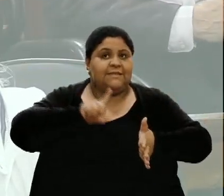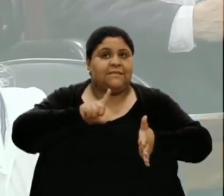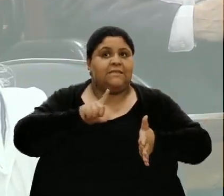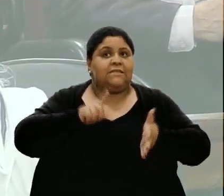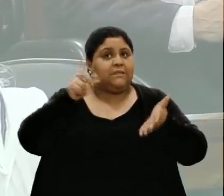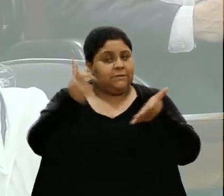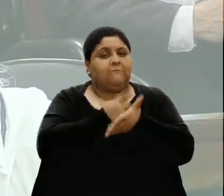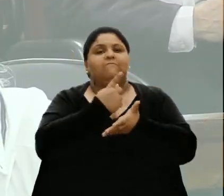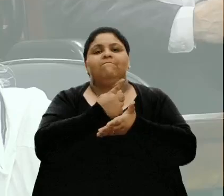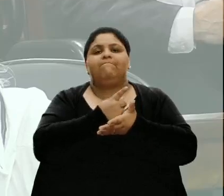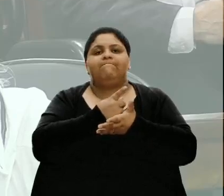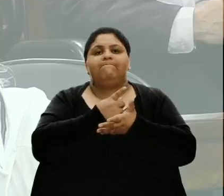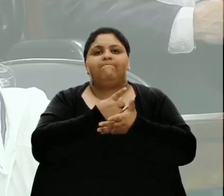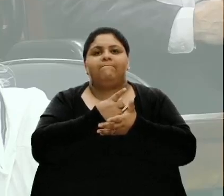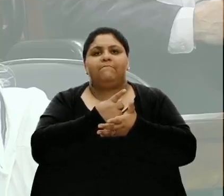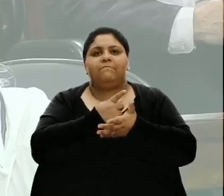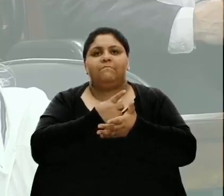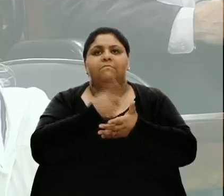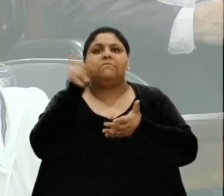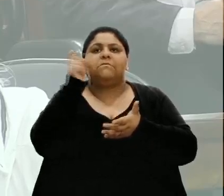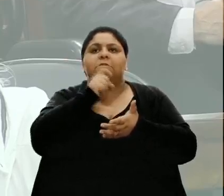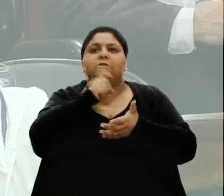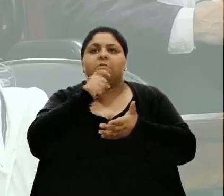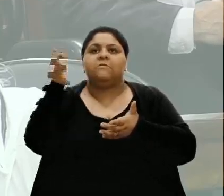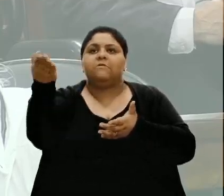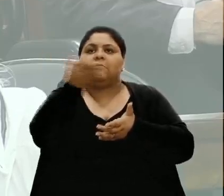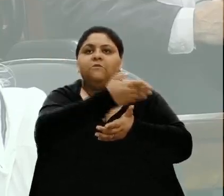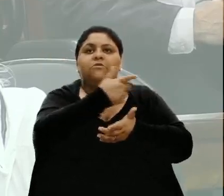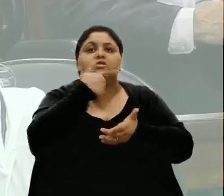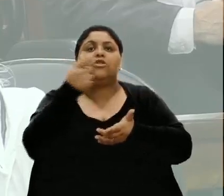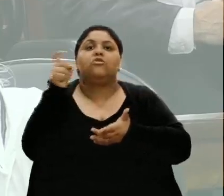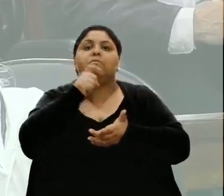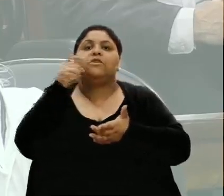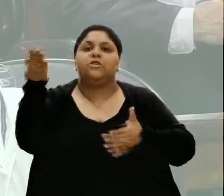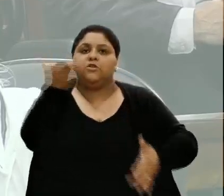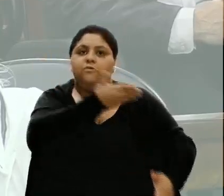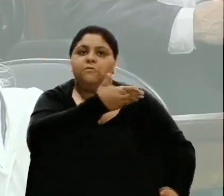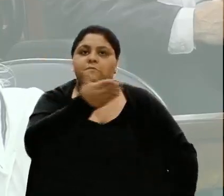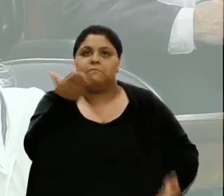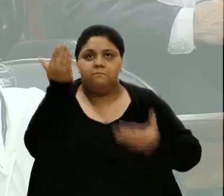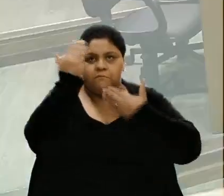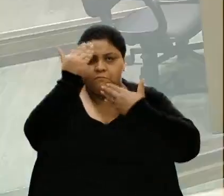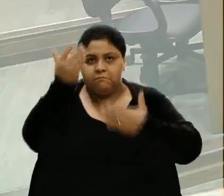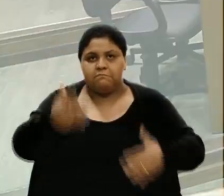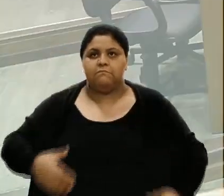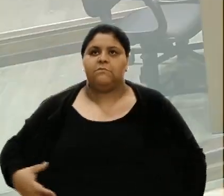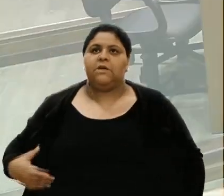irregularidades. E se eu estou mentindo, eu quero que os vereadores me falem que se eu estou mentindo. Obrigado.